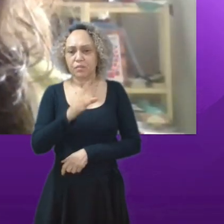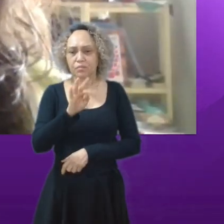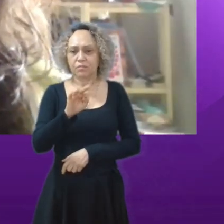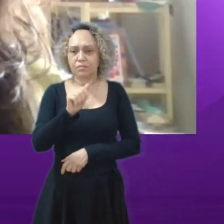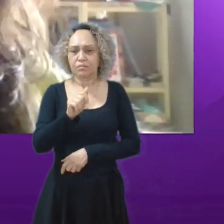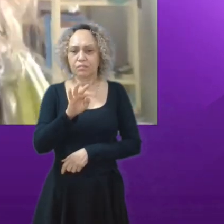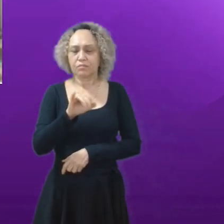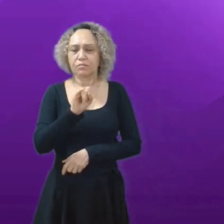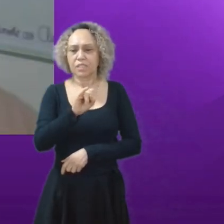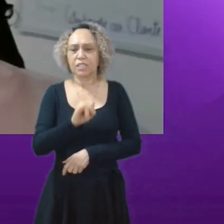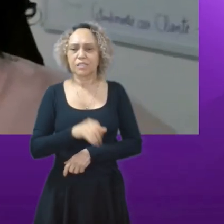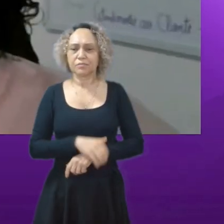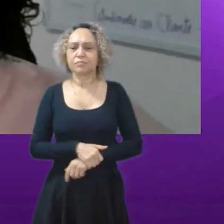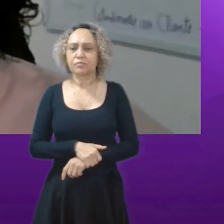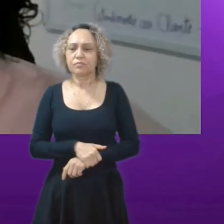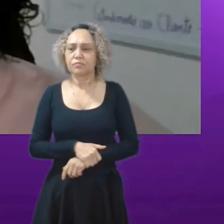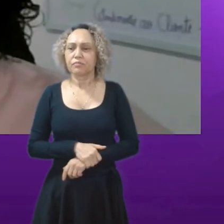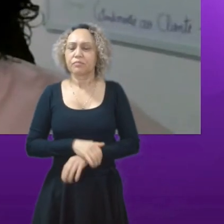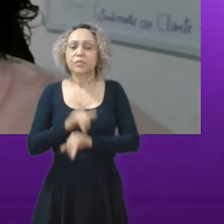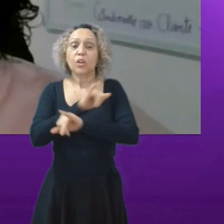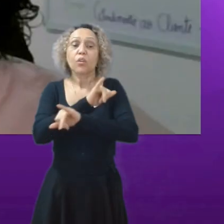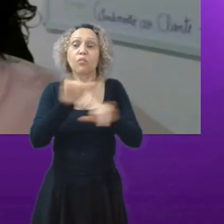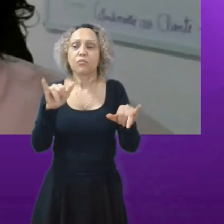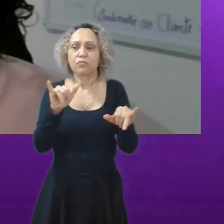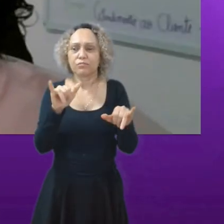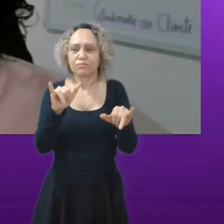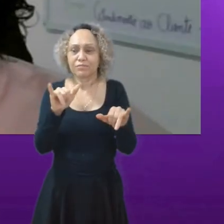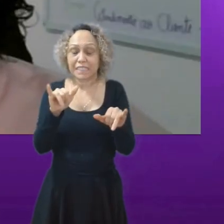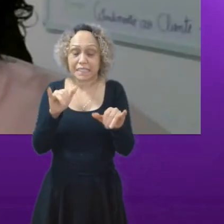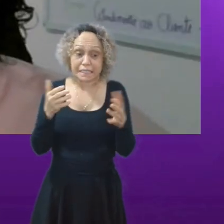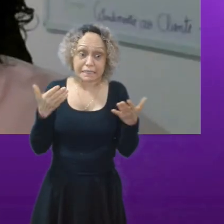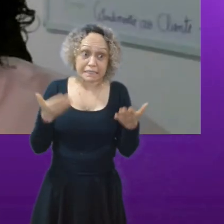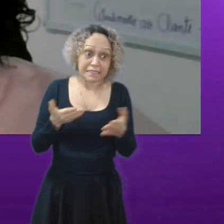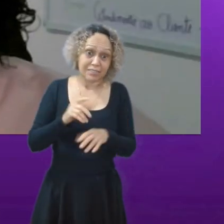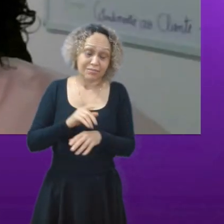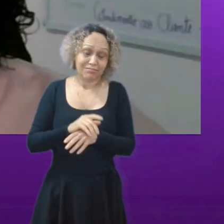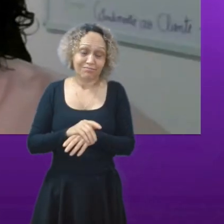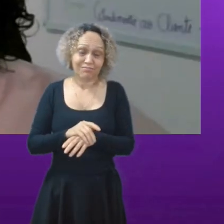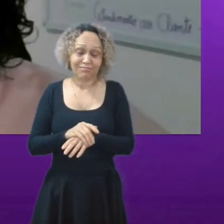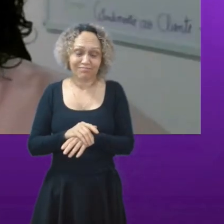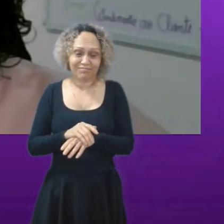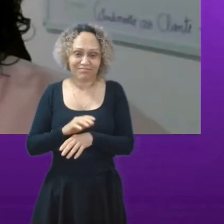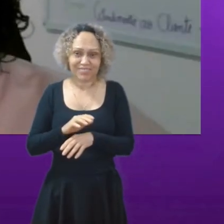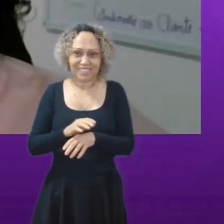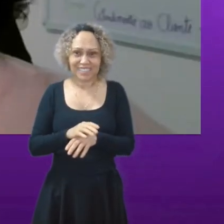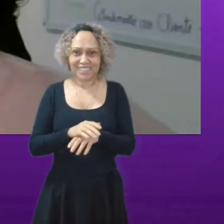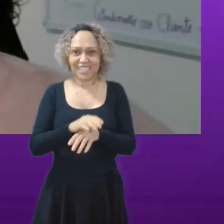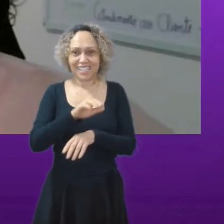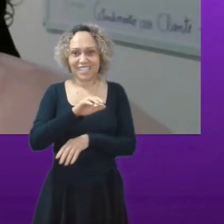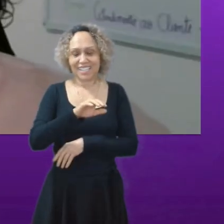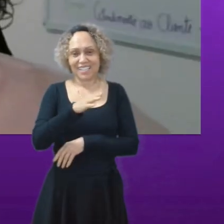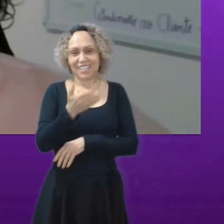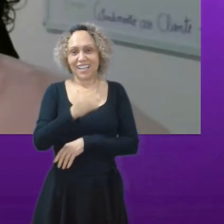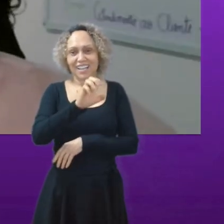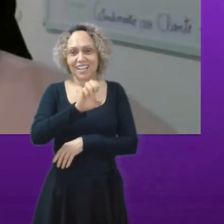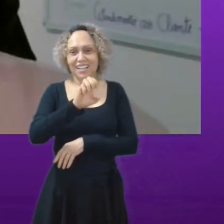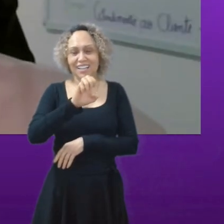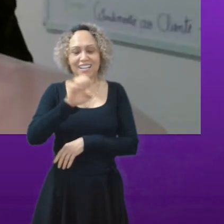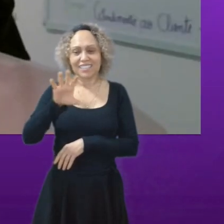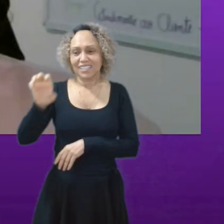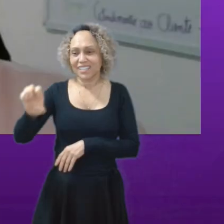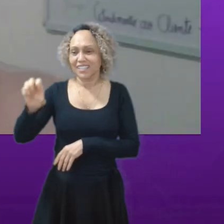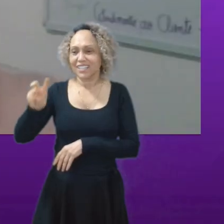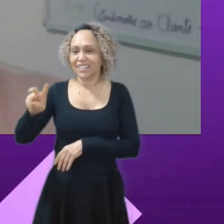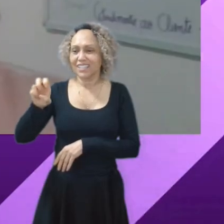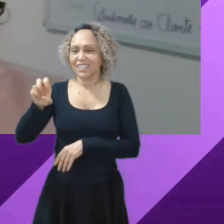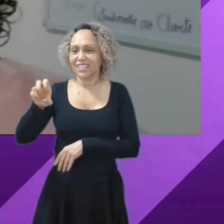Aí, o que eu vou falar fica até ingrato depois da Evelyn trazer tanta esperança, tanta alegria. Que